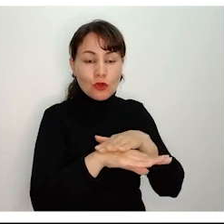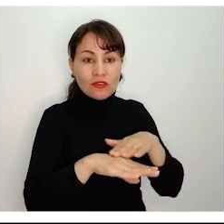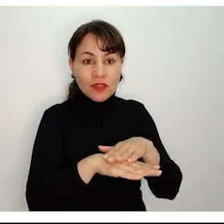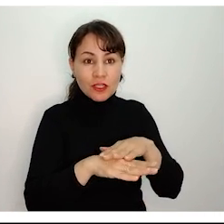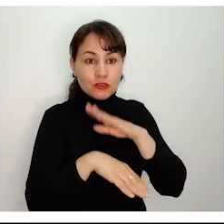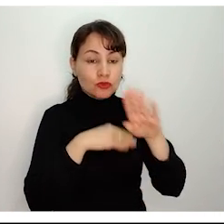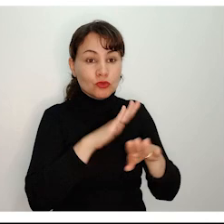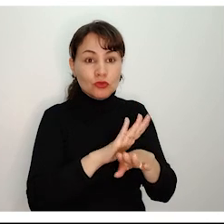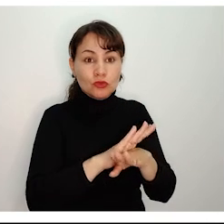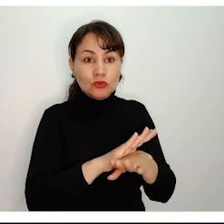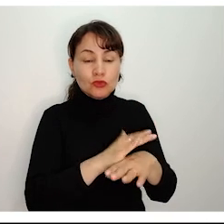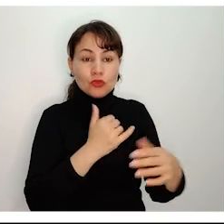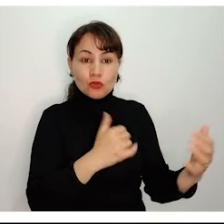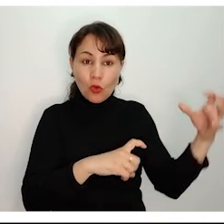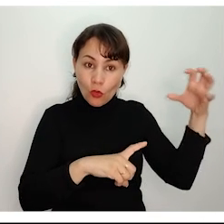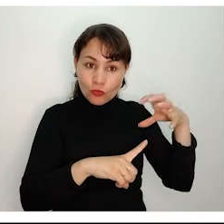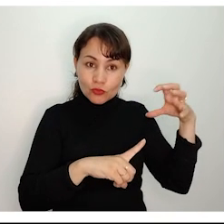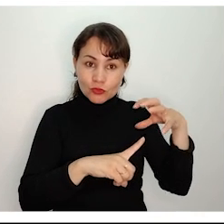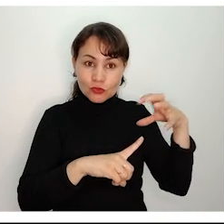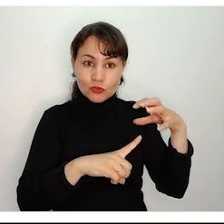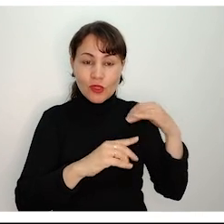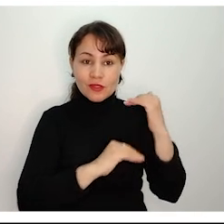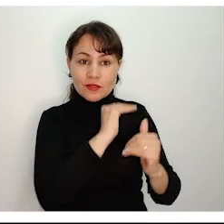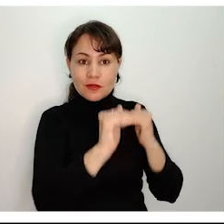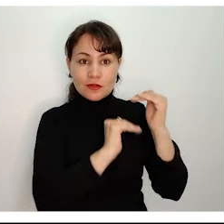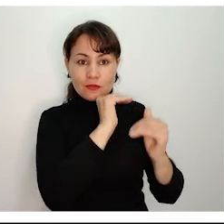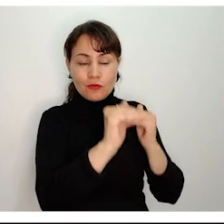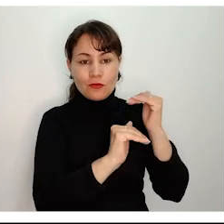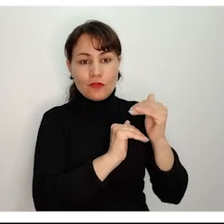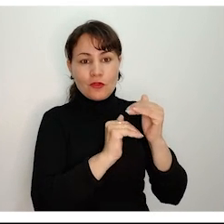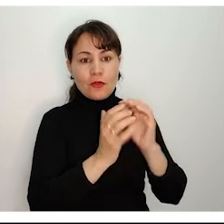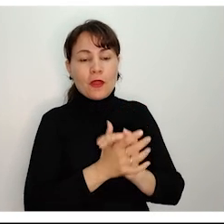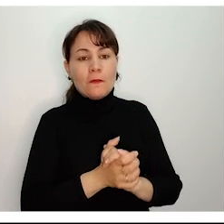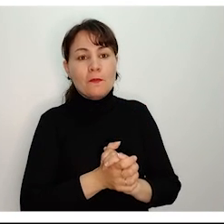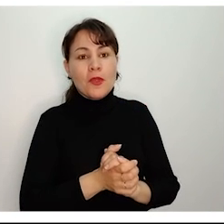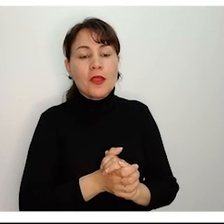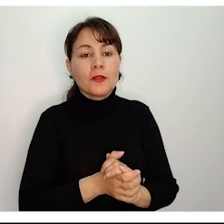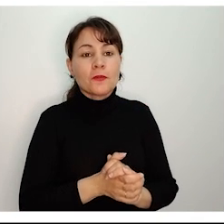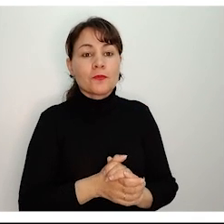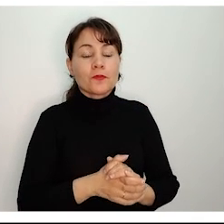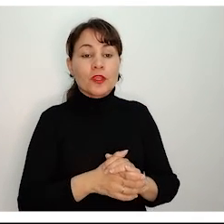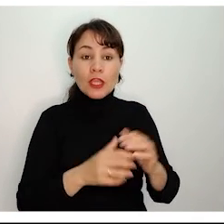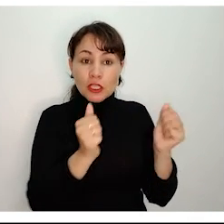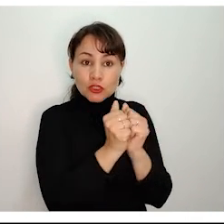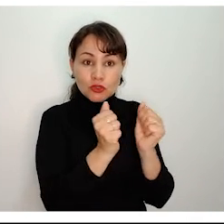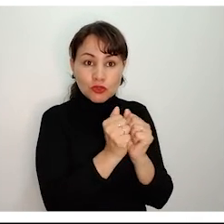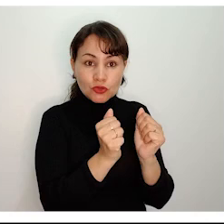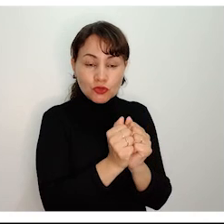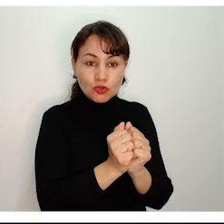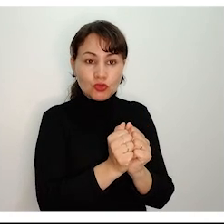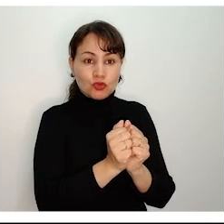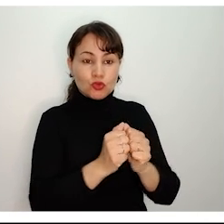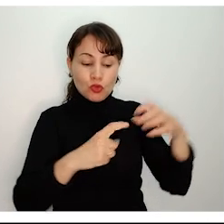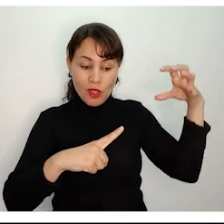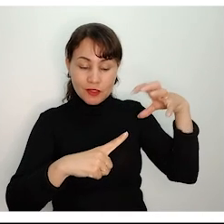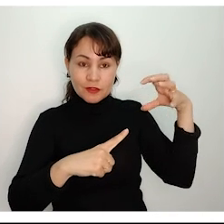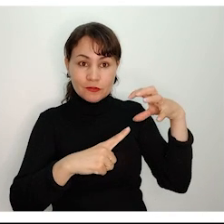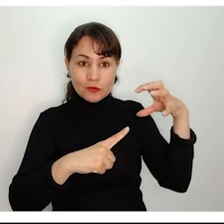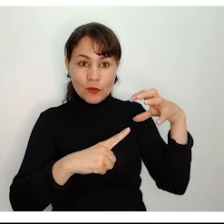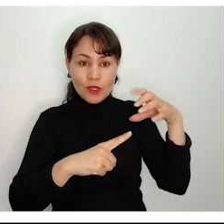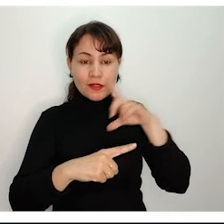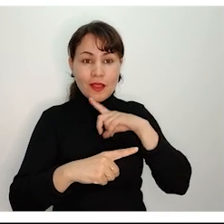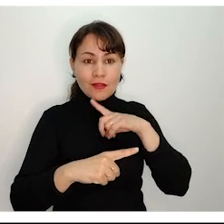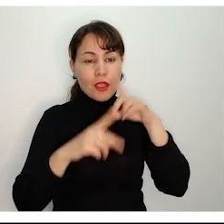que conversam com ela. Tudo isso influencia esse desenvolvimento. E aliado a isso, a